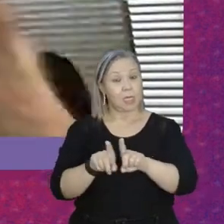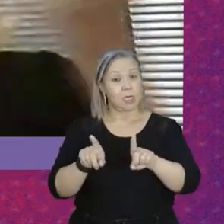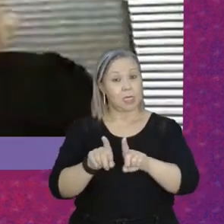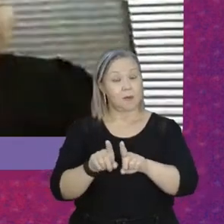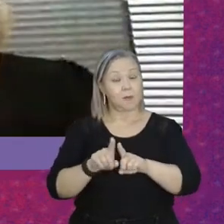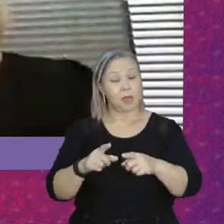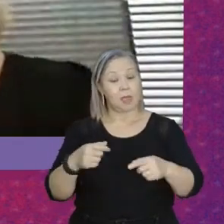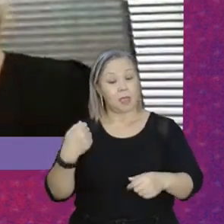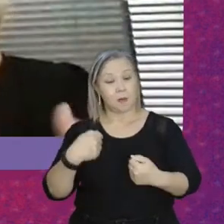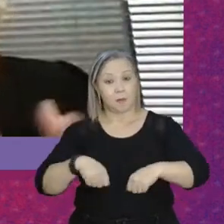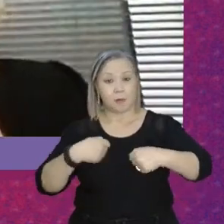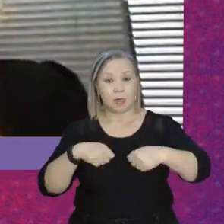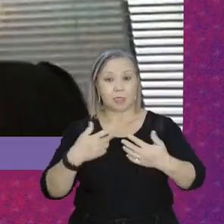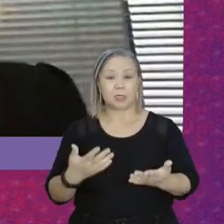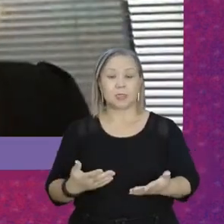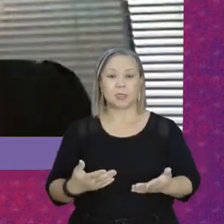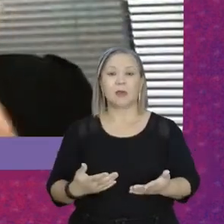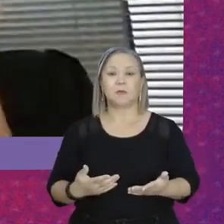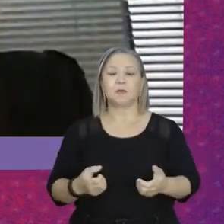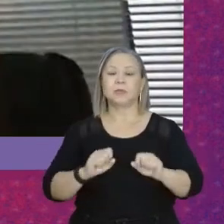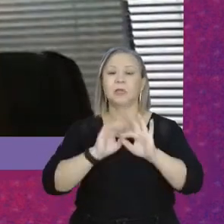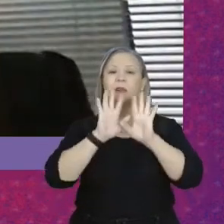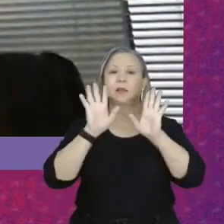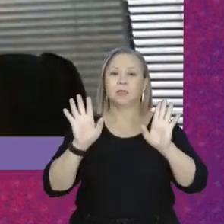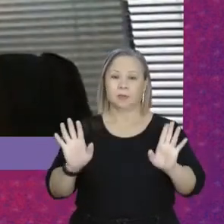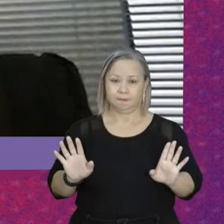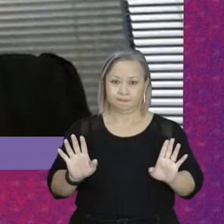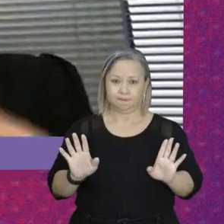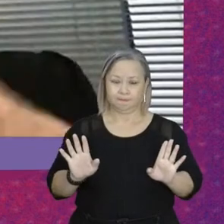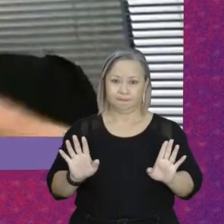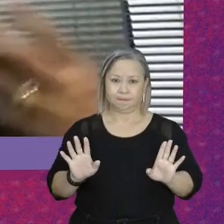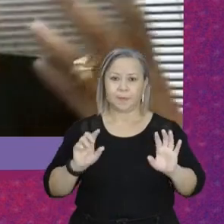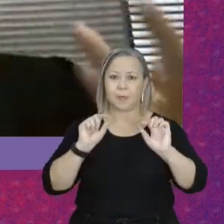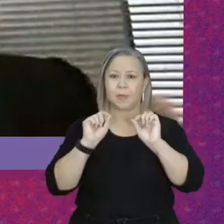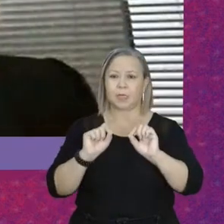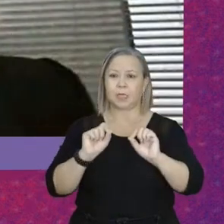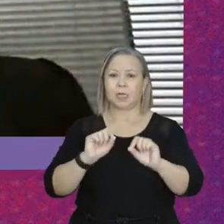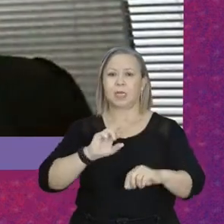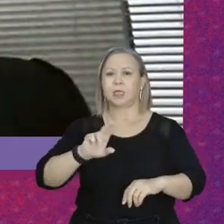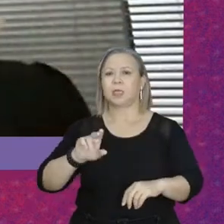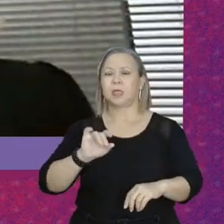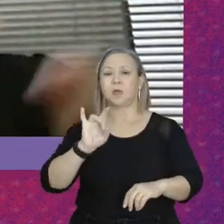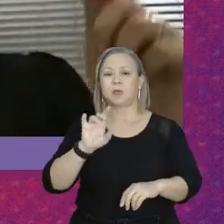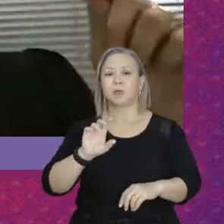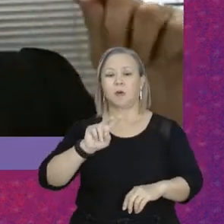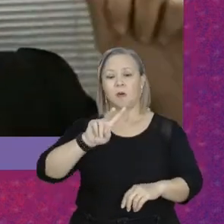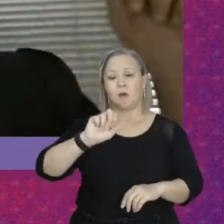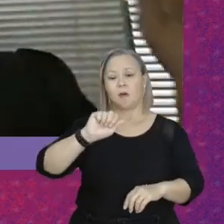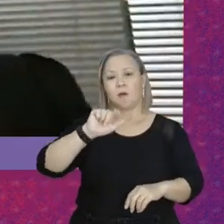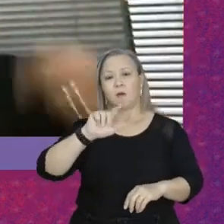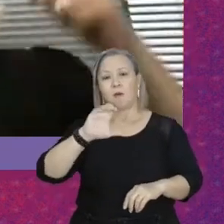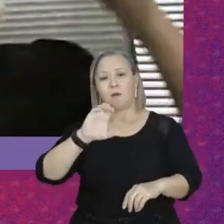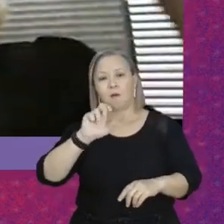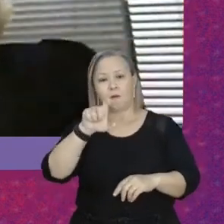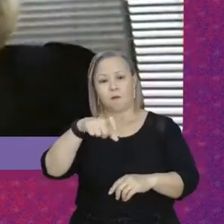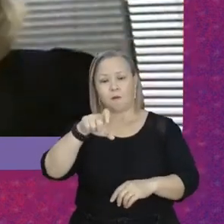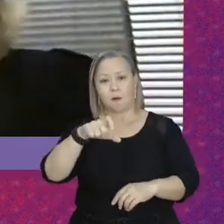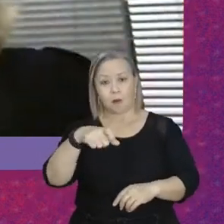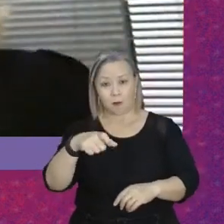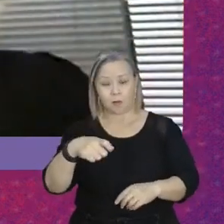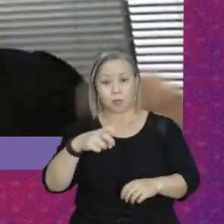nós precisamos, e para deixar claro aqui, né, que não apenas os vouchers, né, para